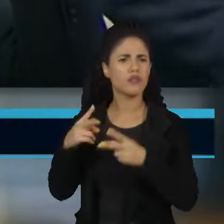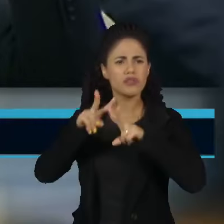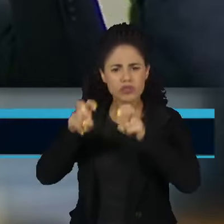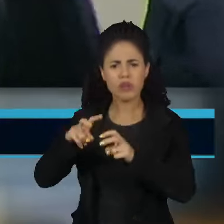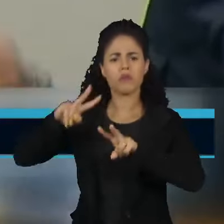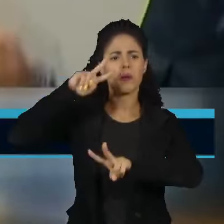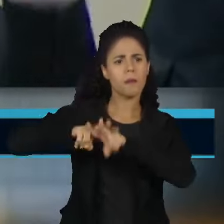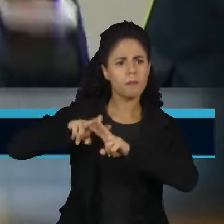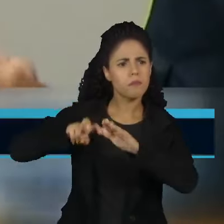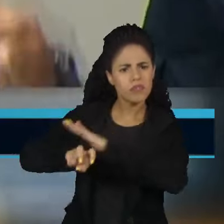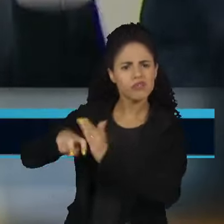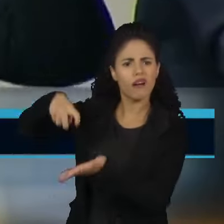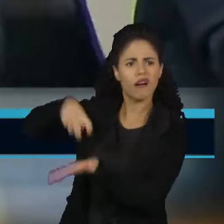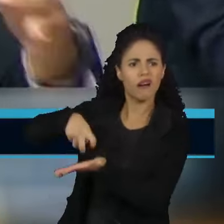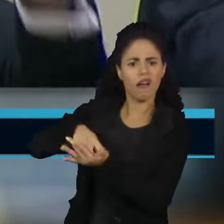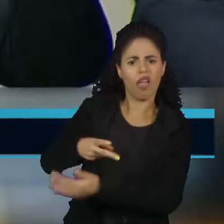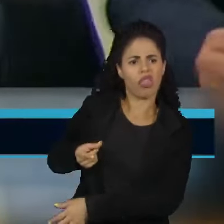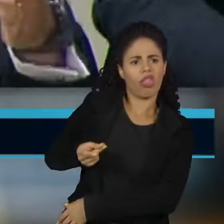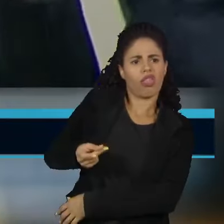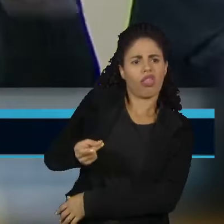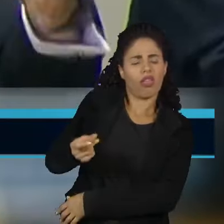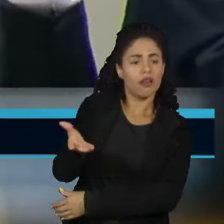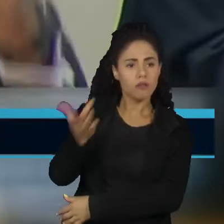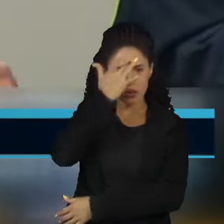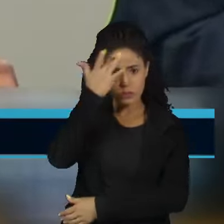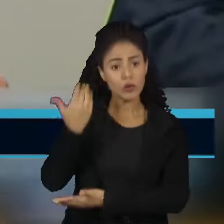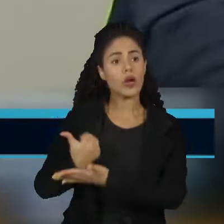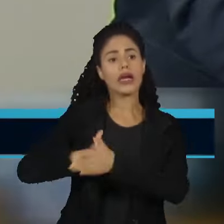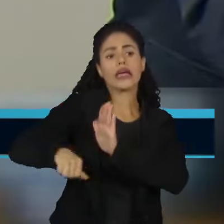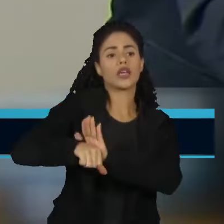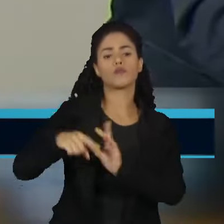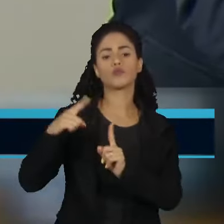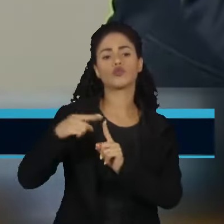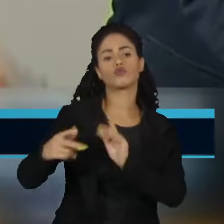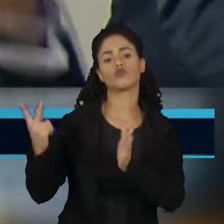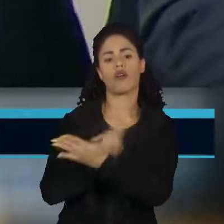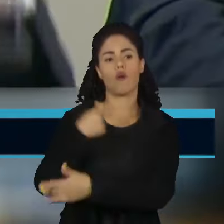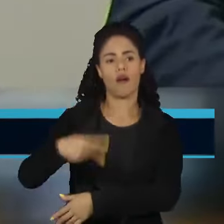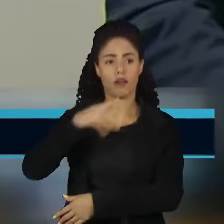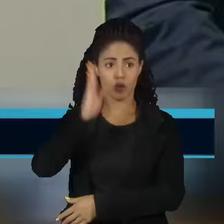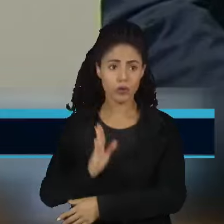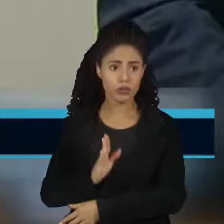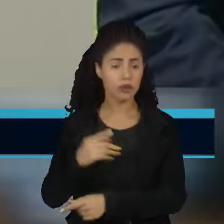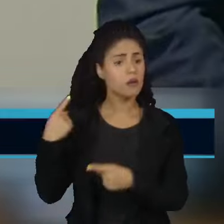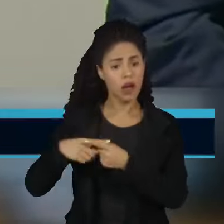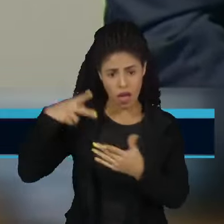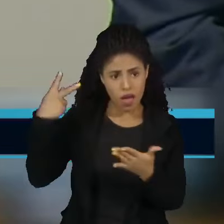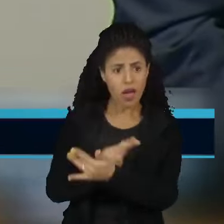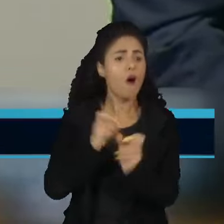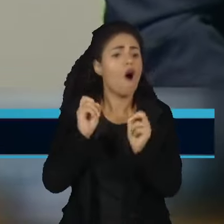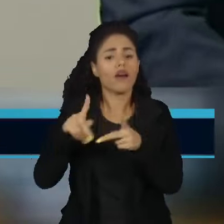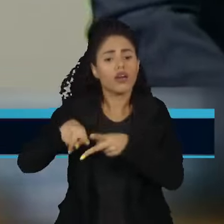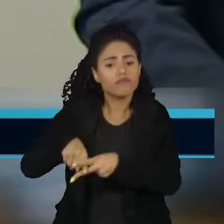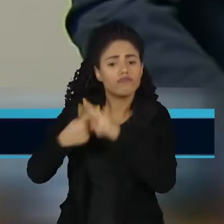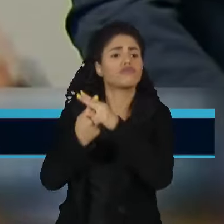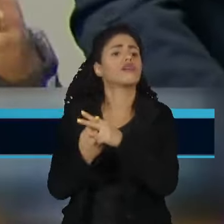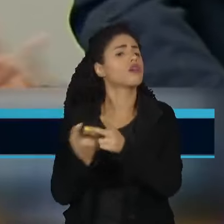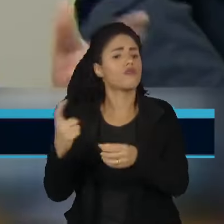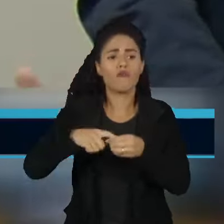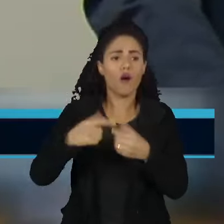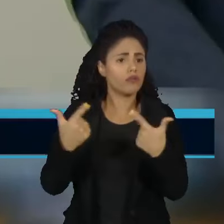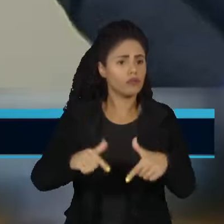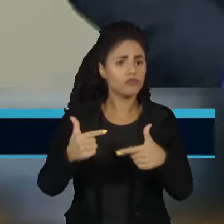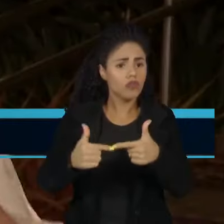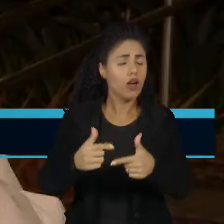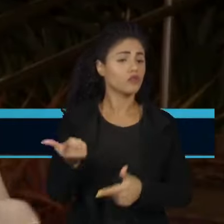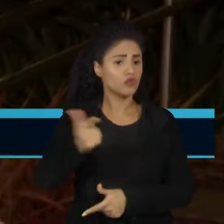prisão, em pena perpétua para quem cometeu algum tipo de erro no Brasil. Se cometeu erro, se corrija e se paga ela, mas não